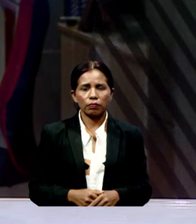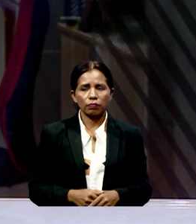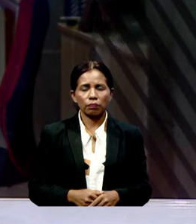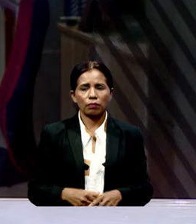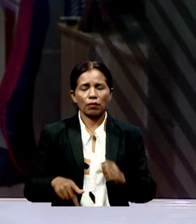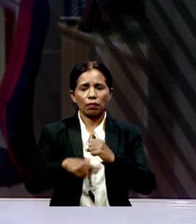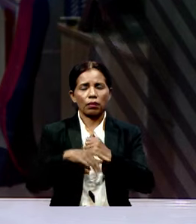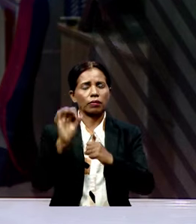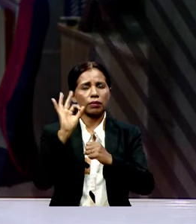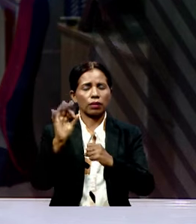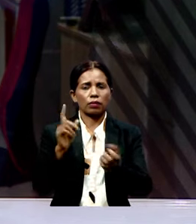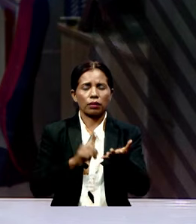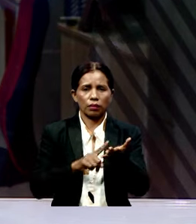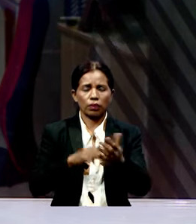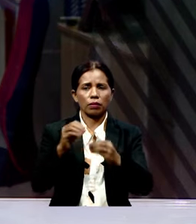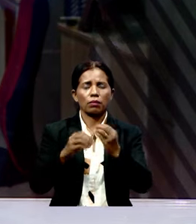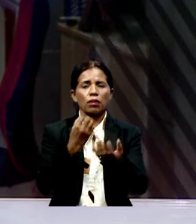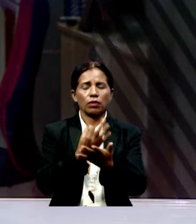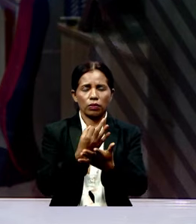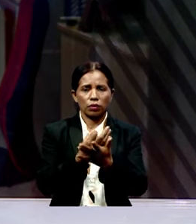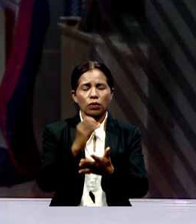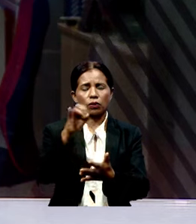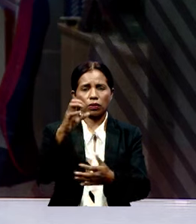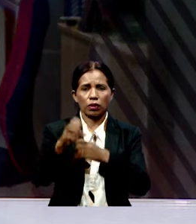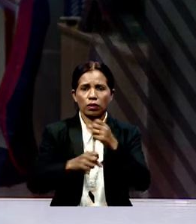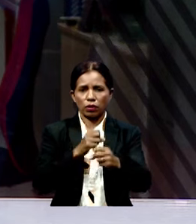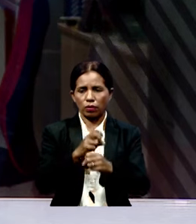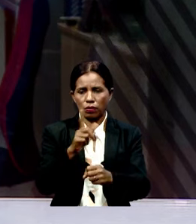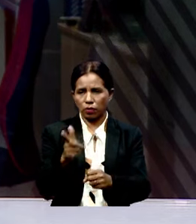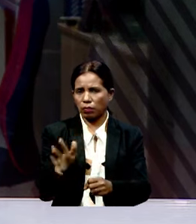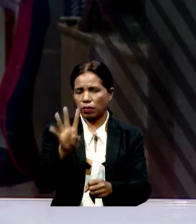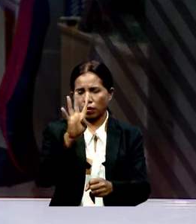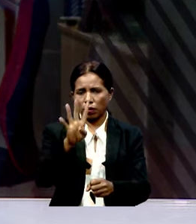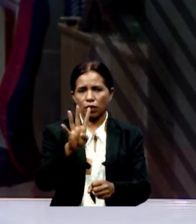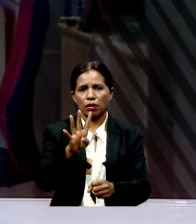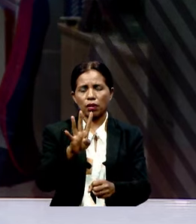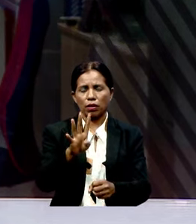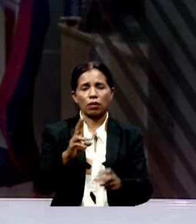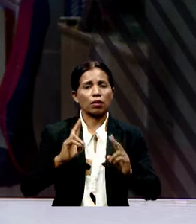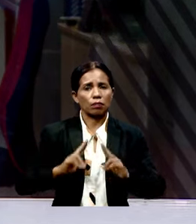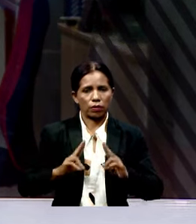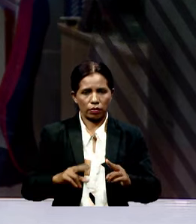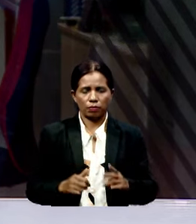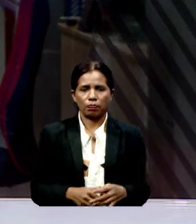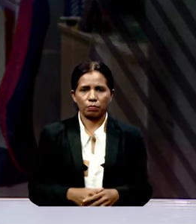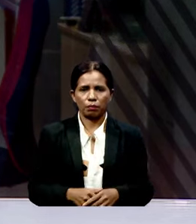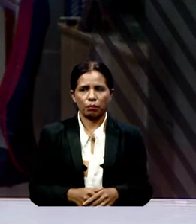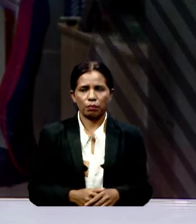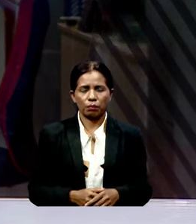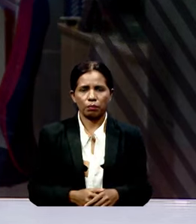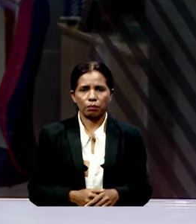Fretilin la aceita tu debate por orçamentos de Estado em um rol recinhat o caráter urgência.